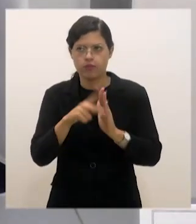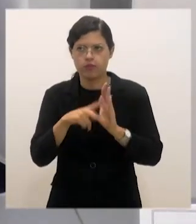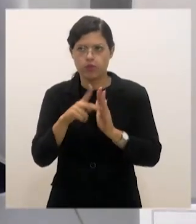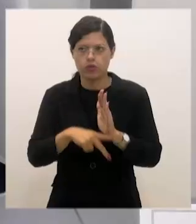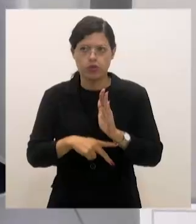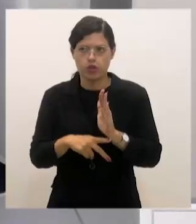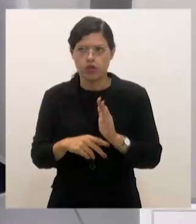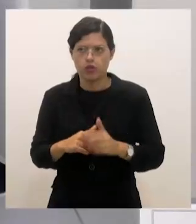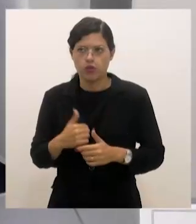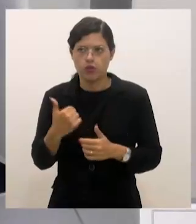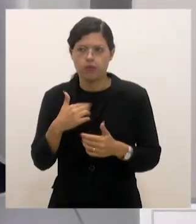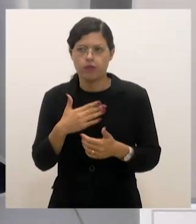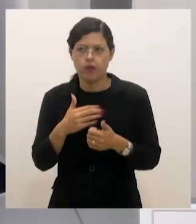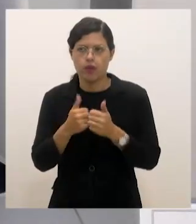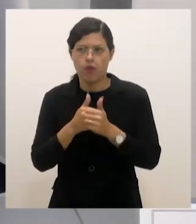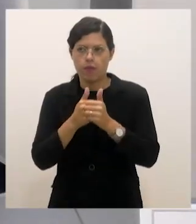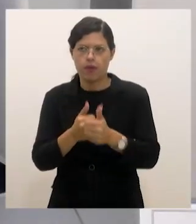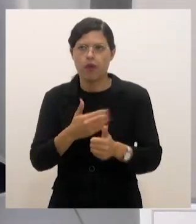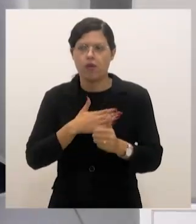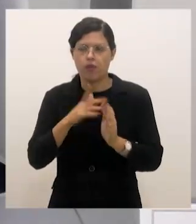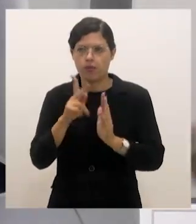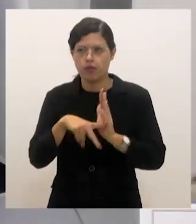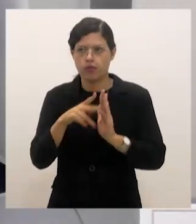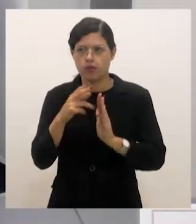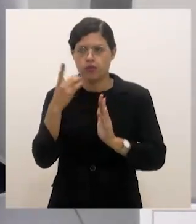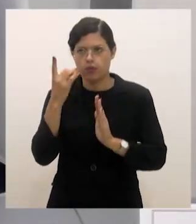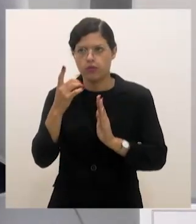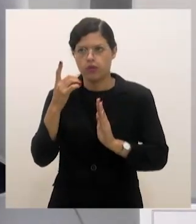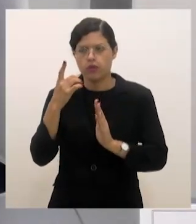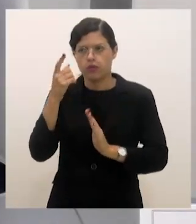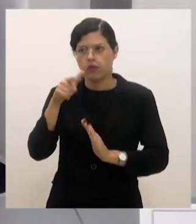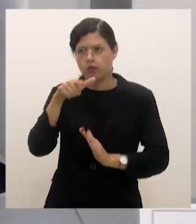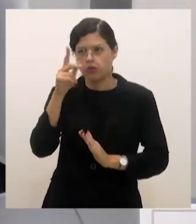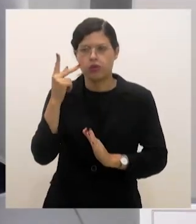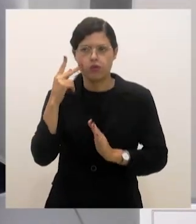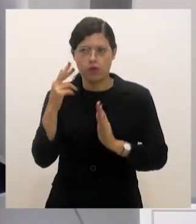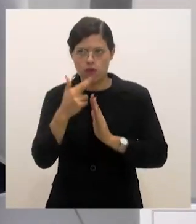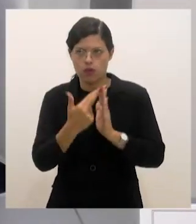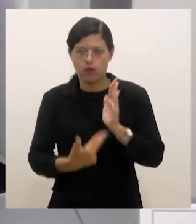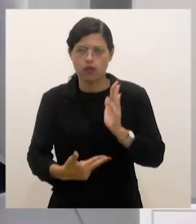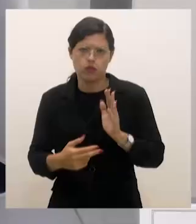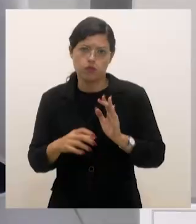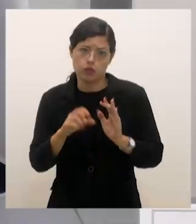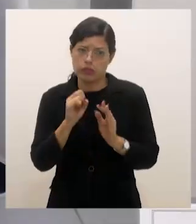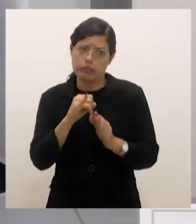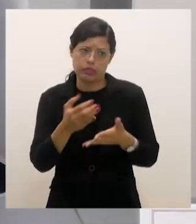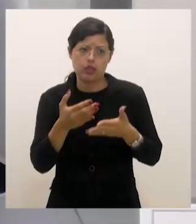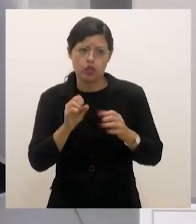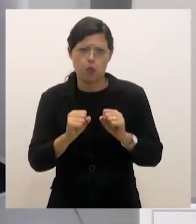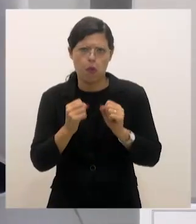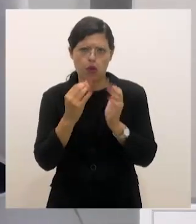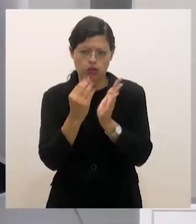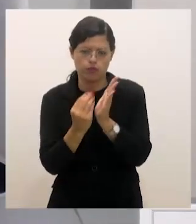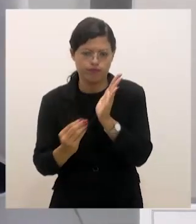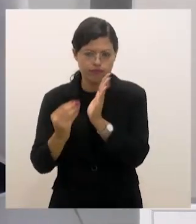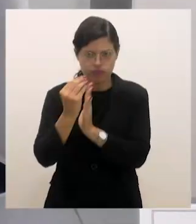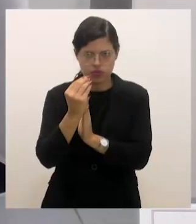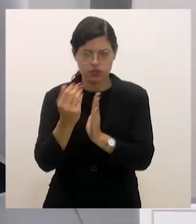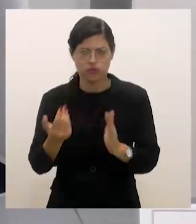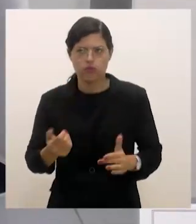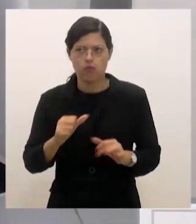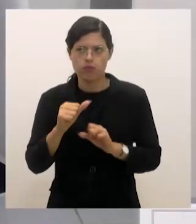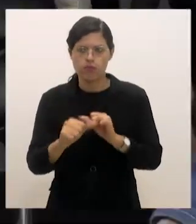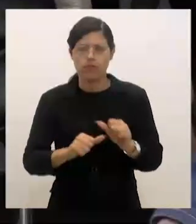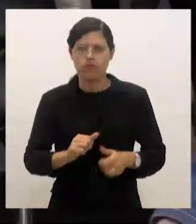o meu projeto aqui hoje, que o Luiz Paulo relatou. Se Vossa Excelência quiser, a gente pode fazer uma inversão da ordem, aproveitando a presença, para não travar Vossa Excelência aqui até uma